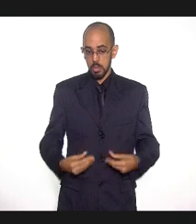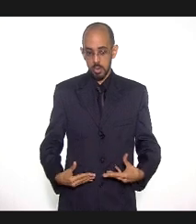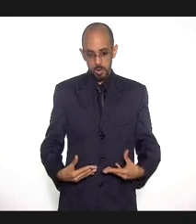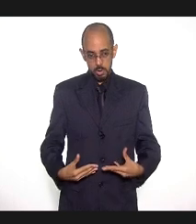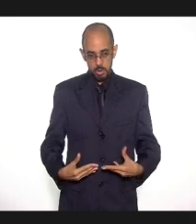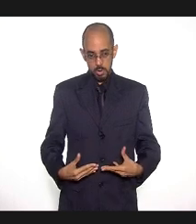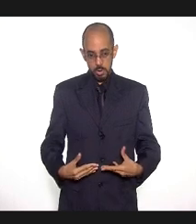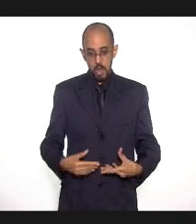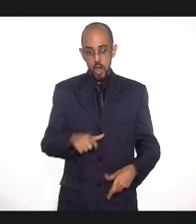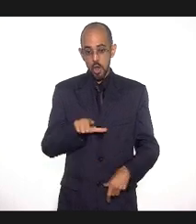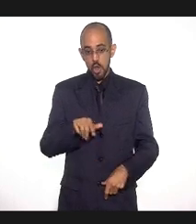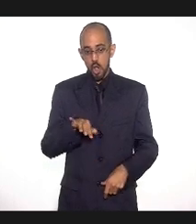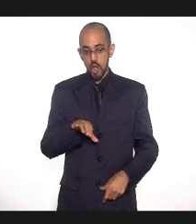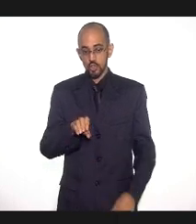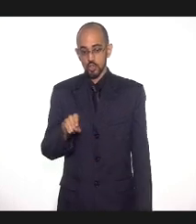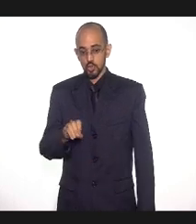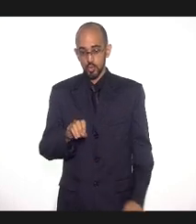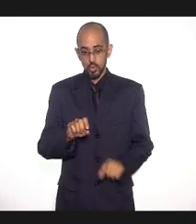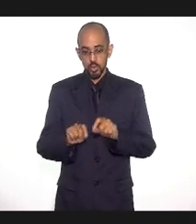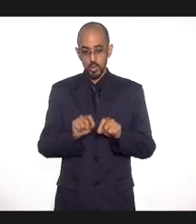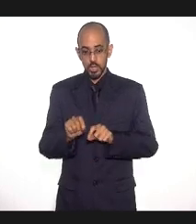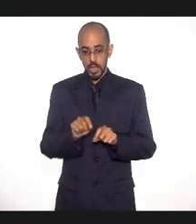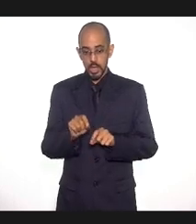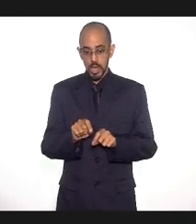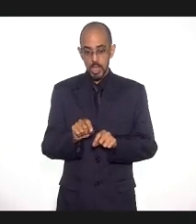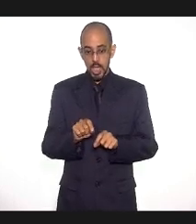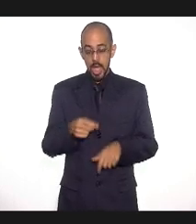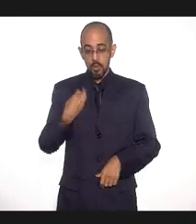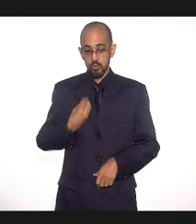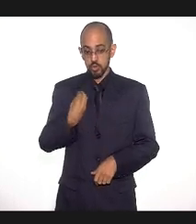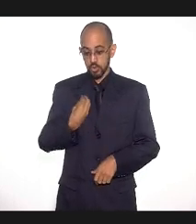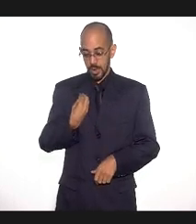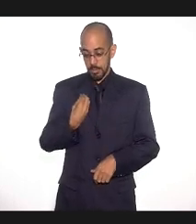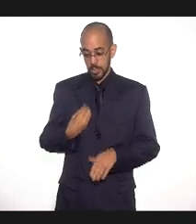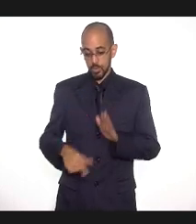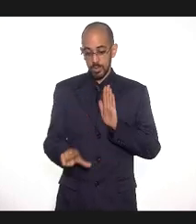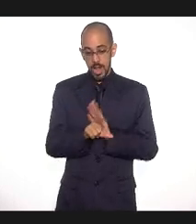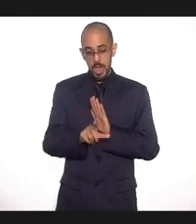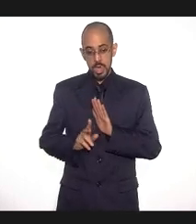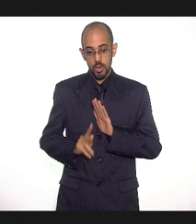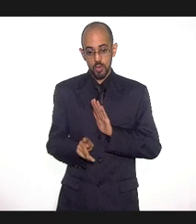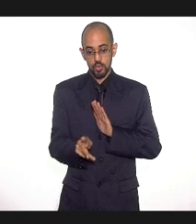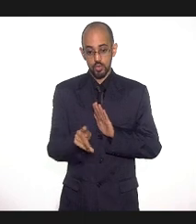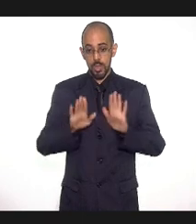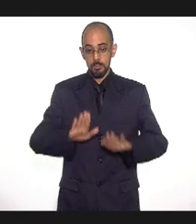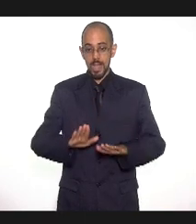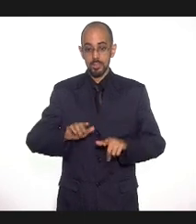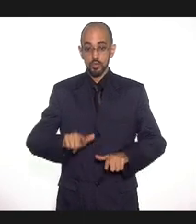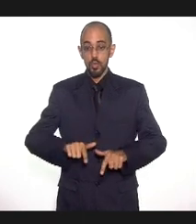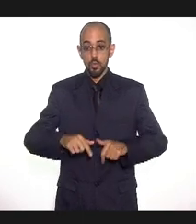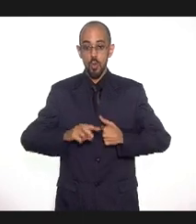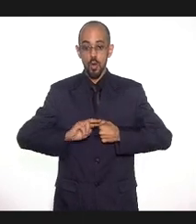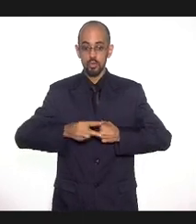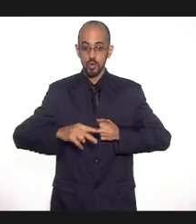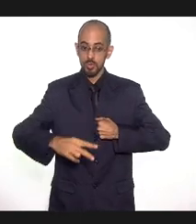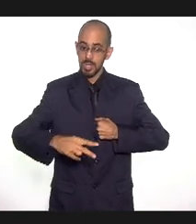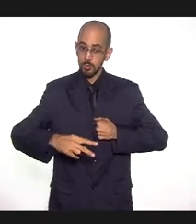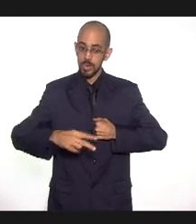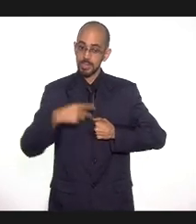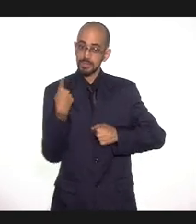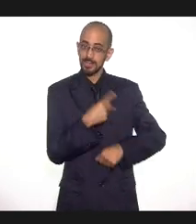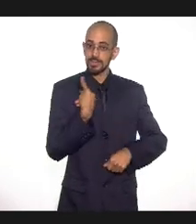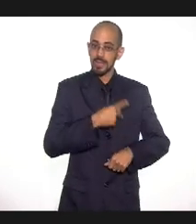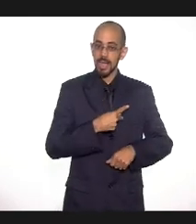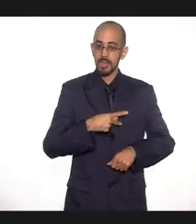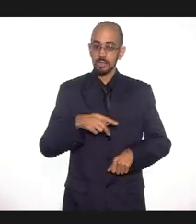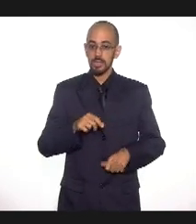a vigência da lei se mantém, mas o seu exercício prático, o seu efeito prático, fica em